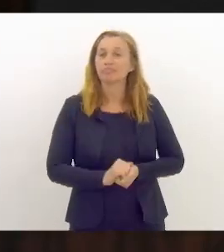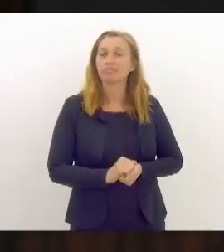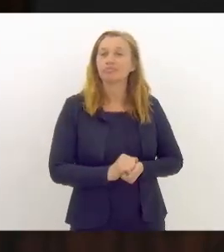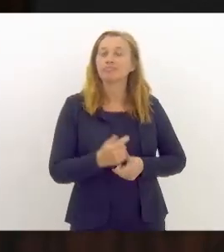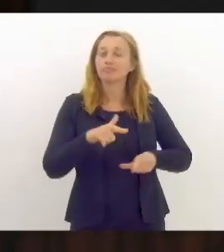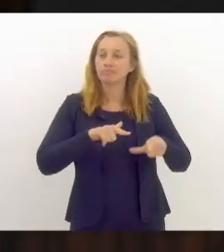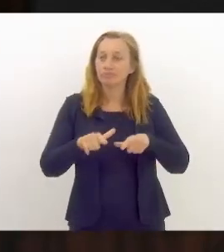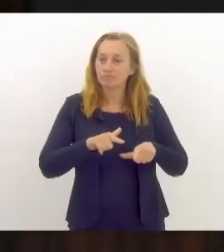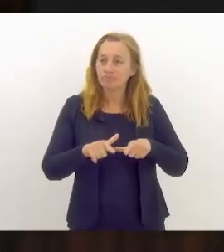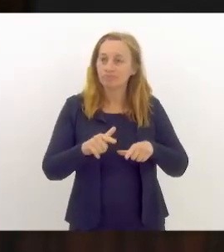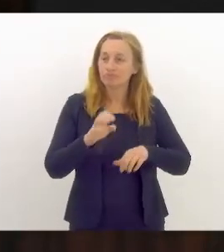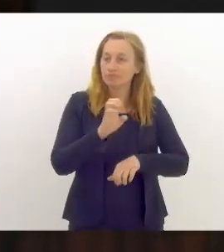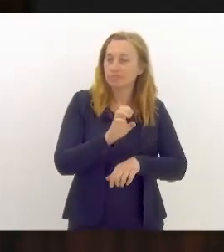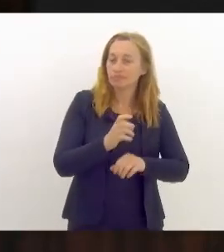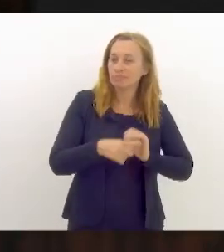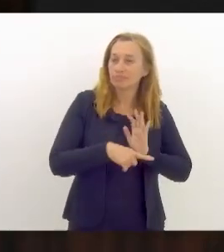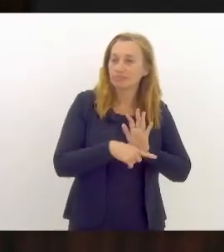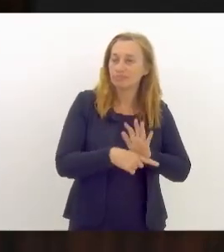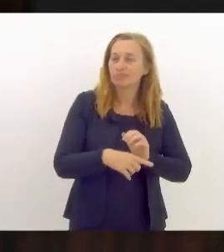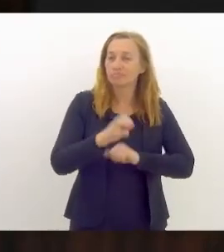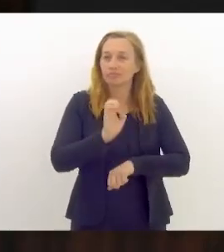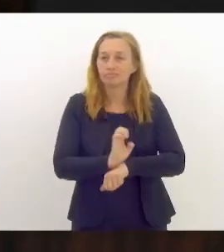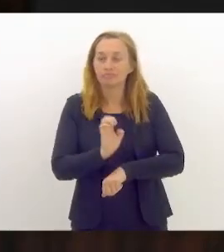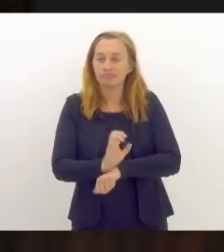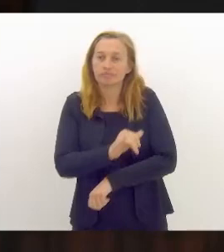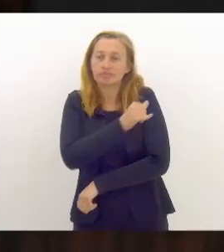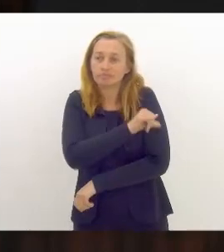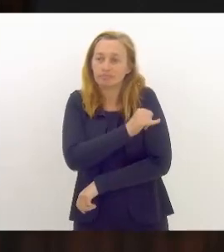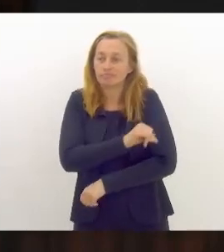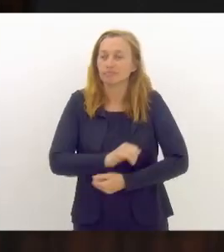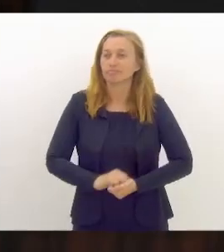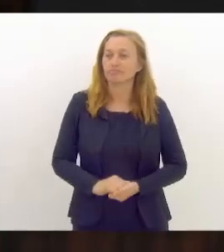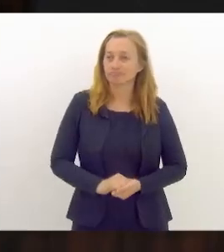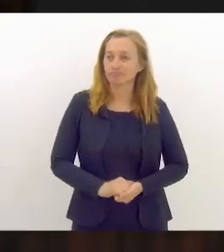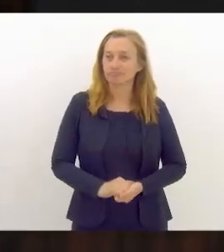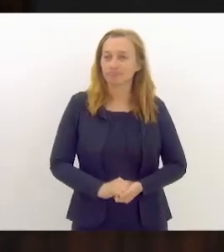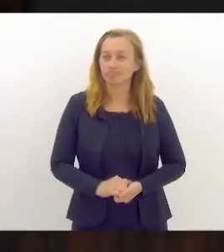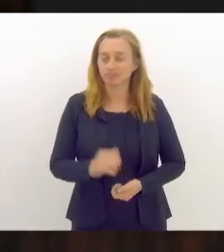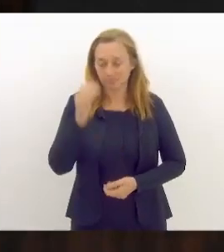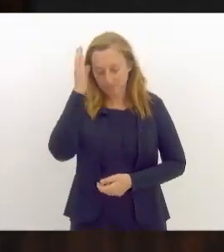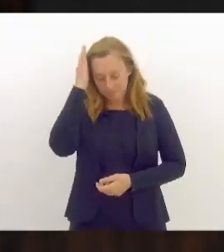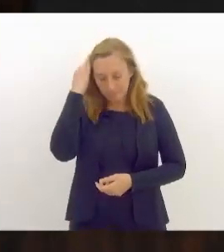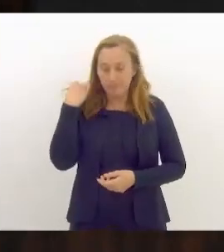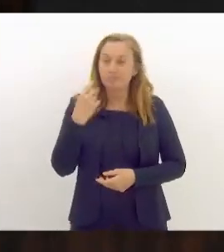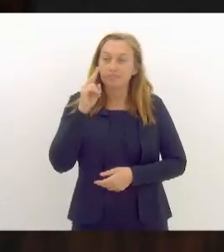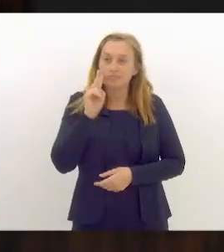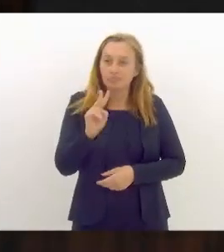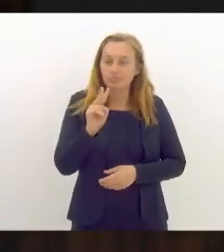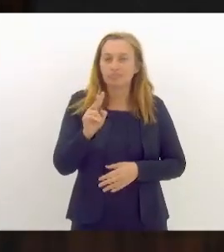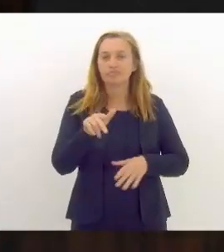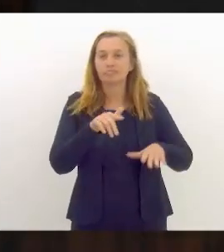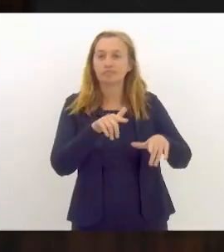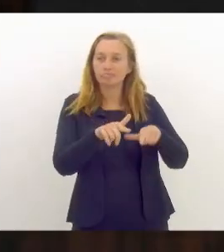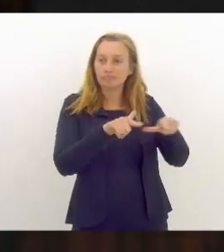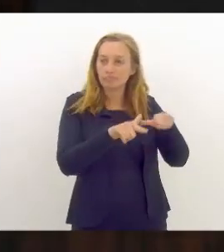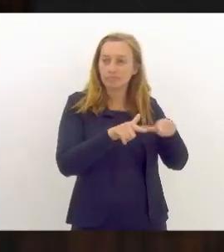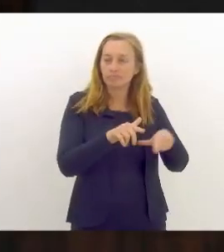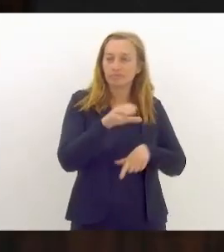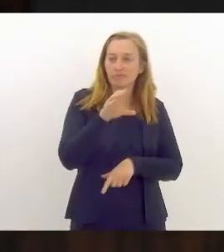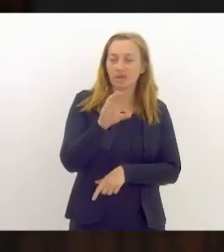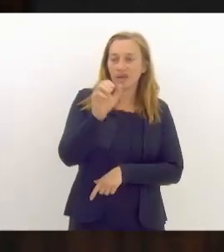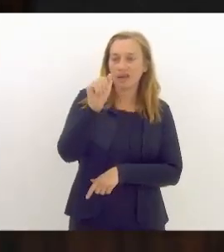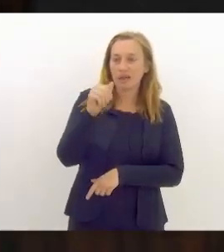serviços prestados por eles ao estado do Rio de Janeiro ao olhar para carreira de sucesso de Camila